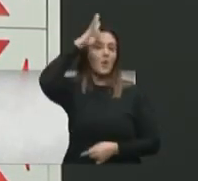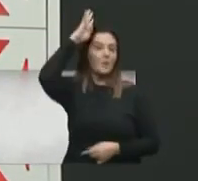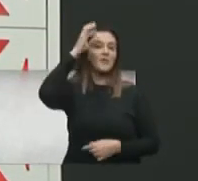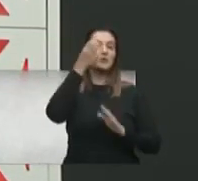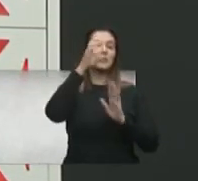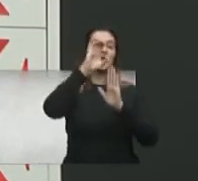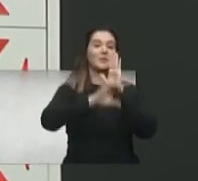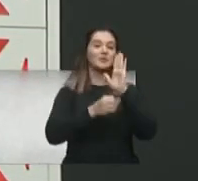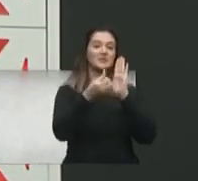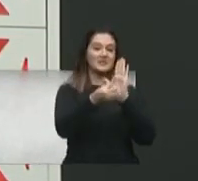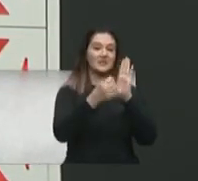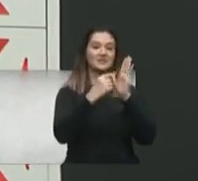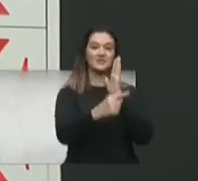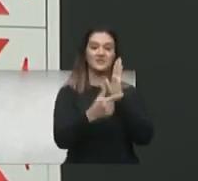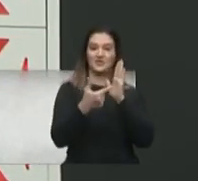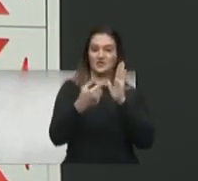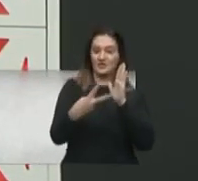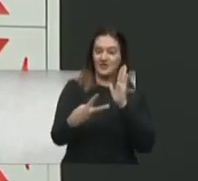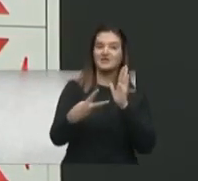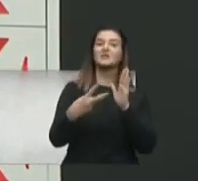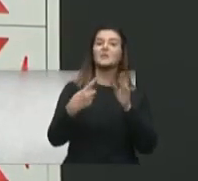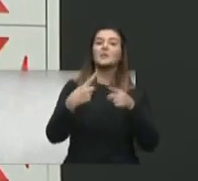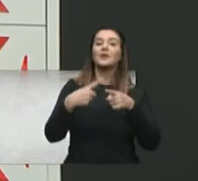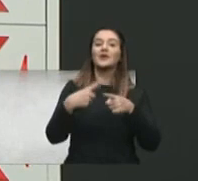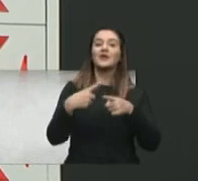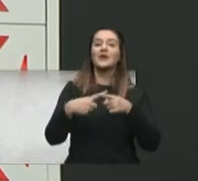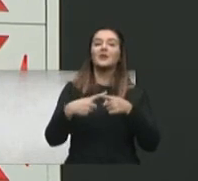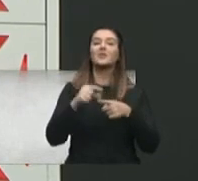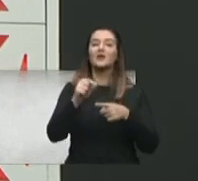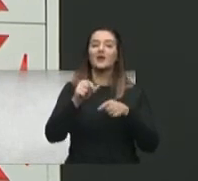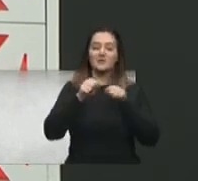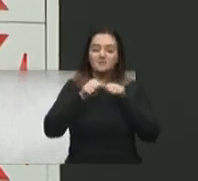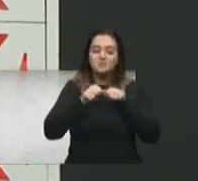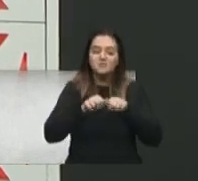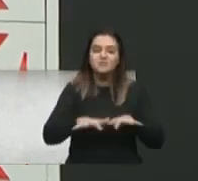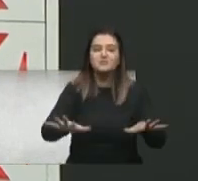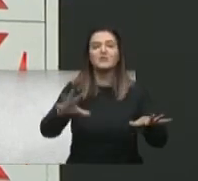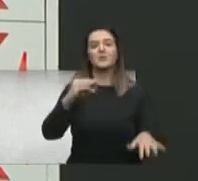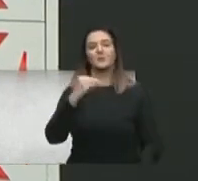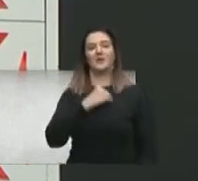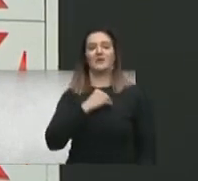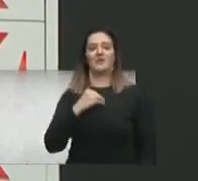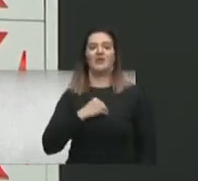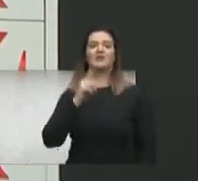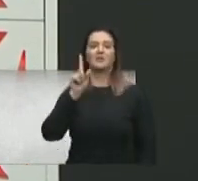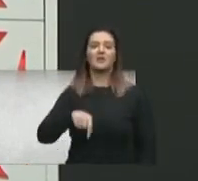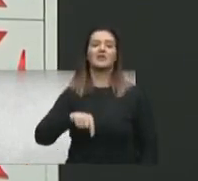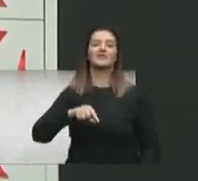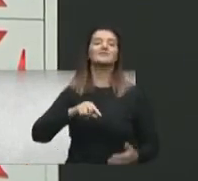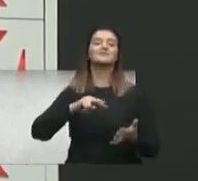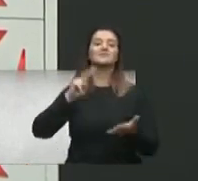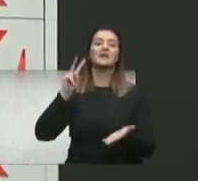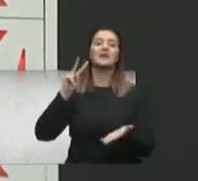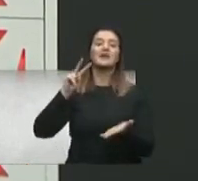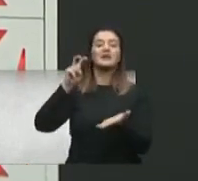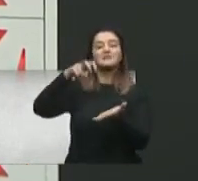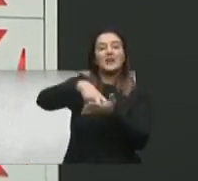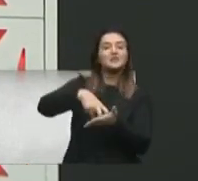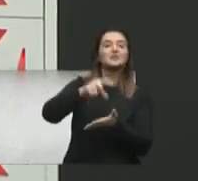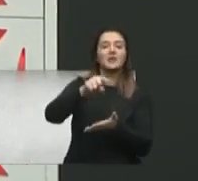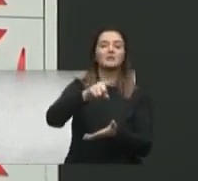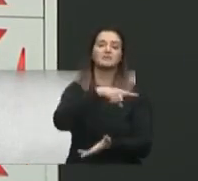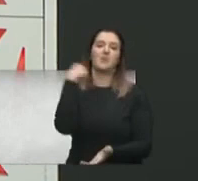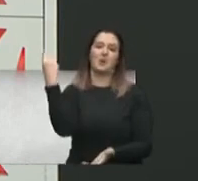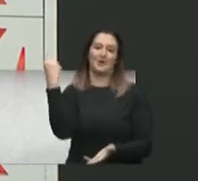assim: porque o salário do pecado é a morte eterna, mas o dom gratuito de Deus é a vida eterna em Cristo Jesus, nosso